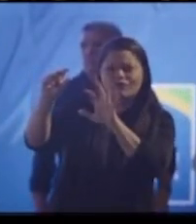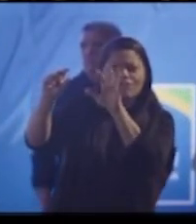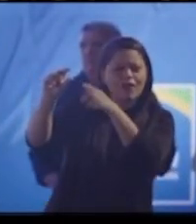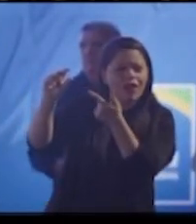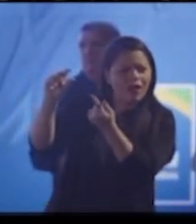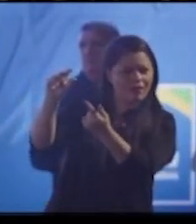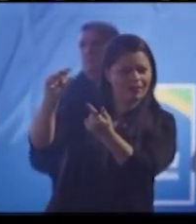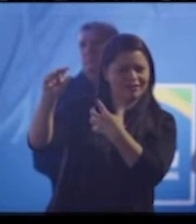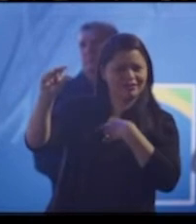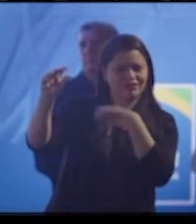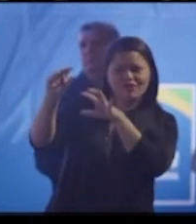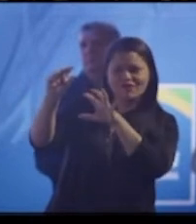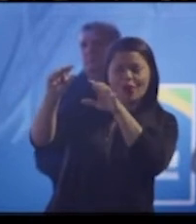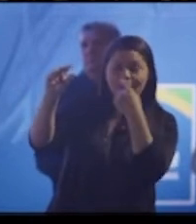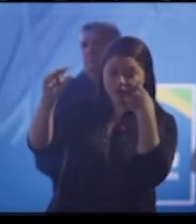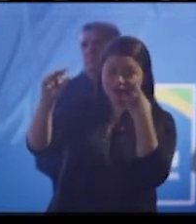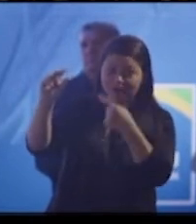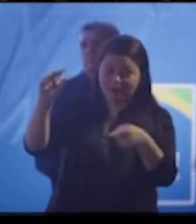terem ideia.